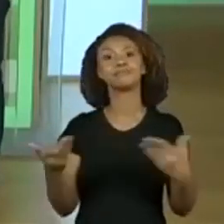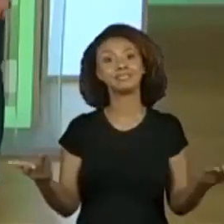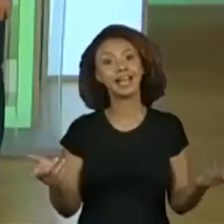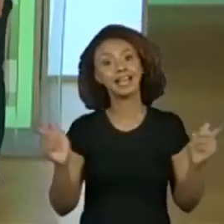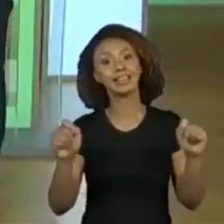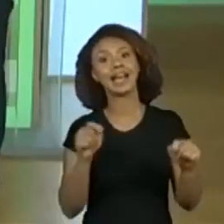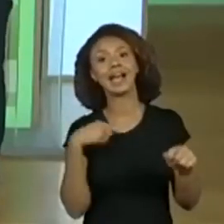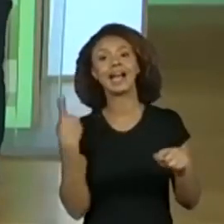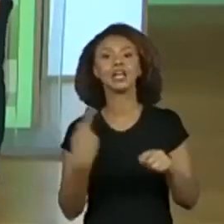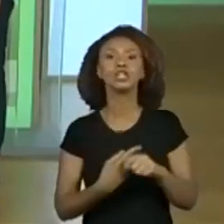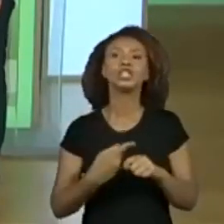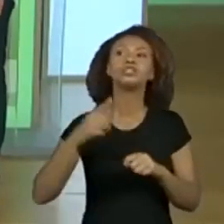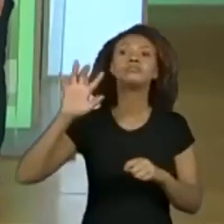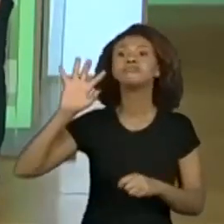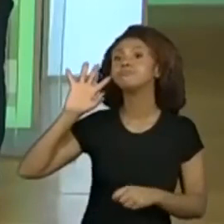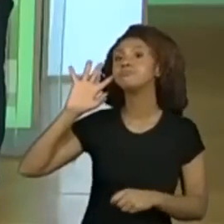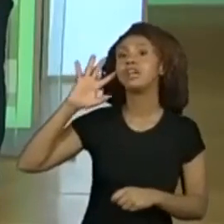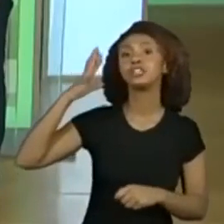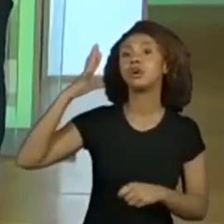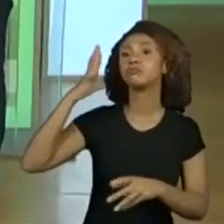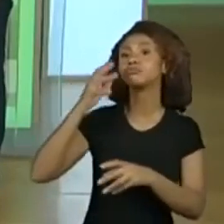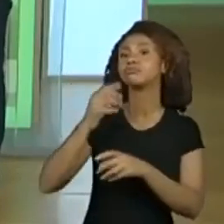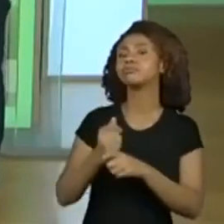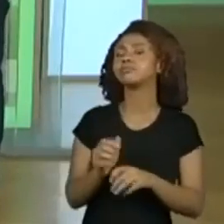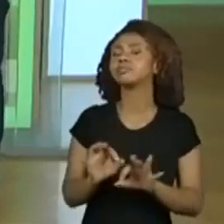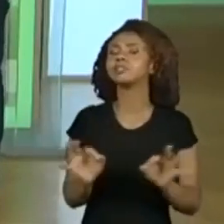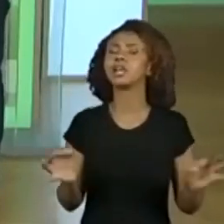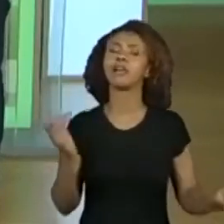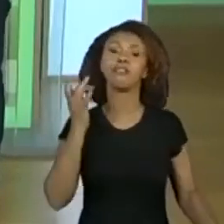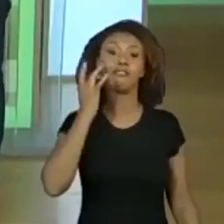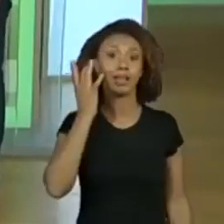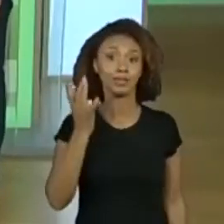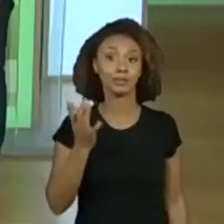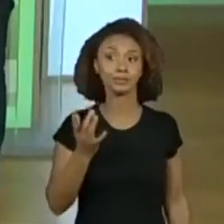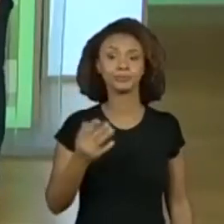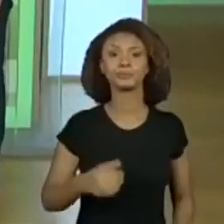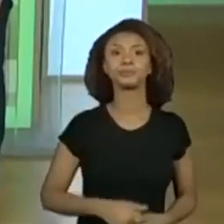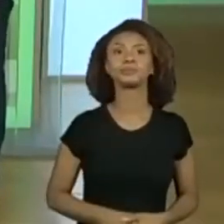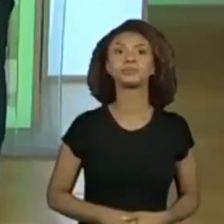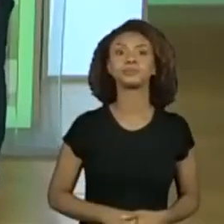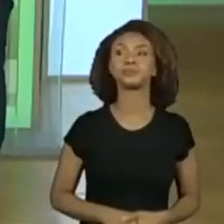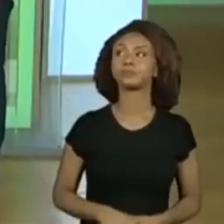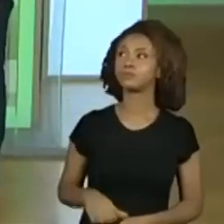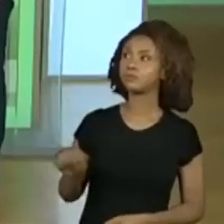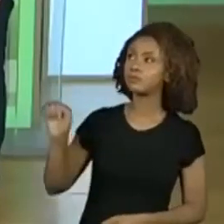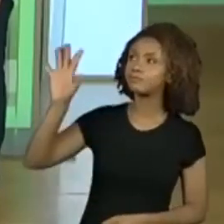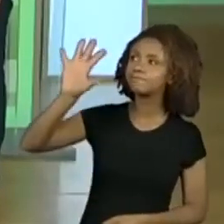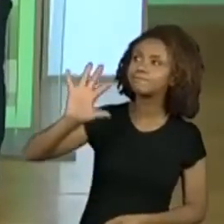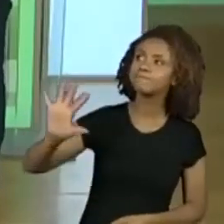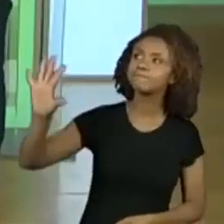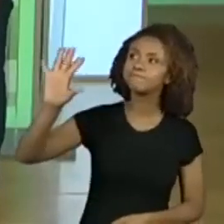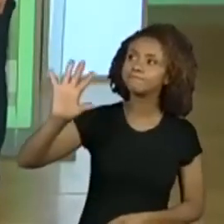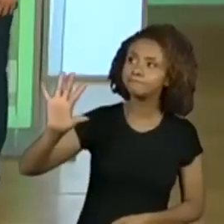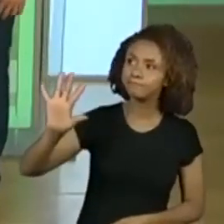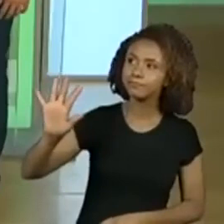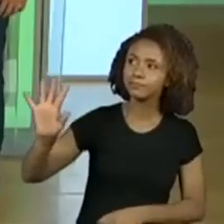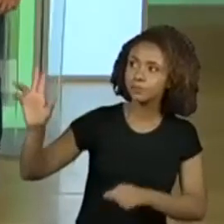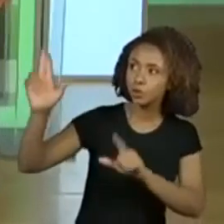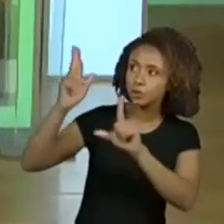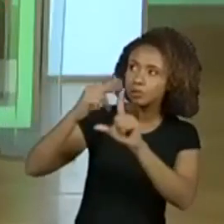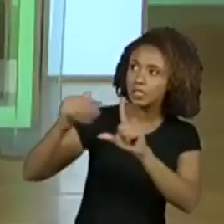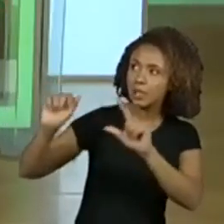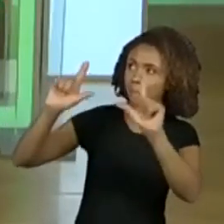situação de uma forma mais simples mais fácil então se eu tenho aqui a ilustração e eu sei que o Mateus já